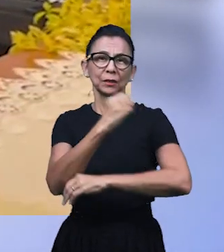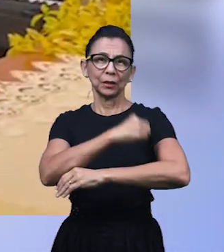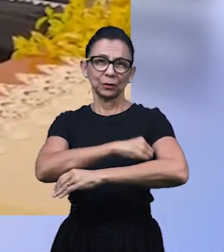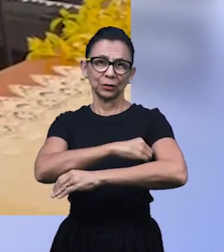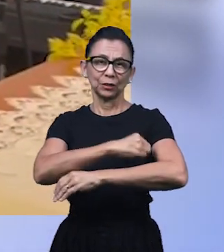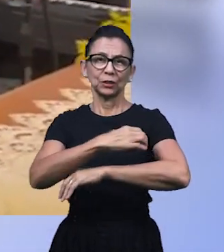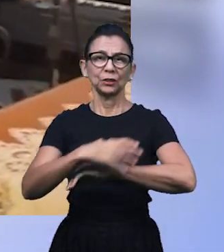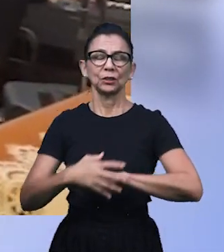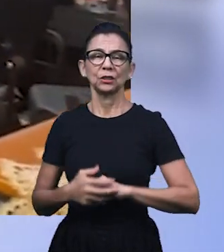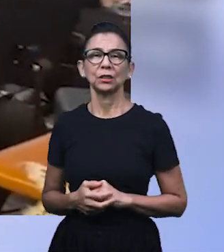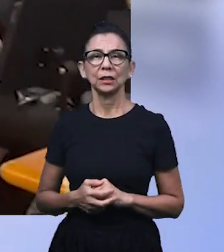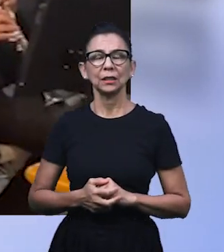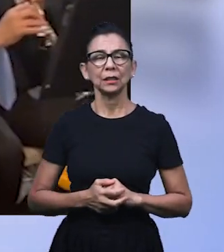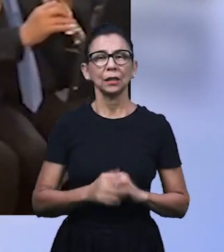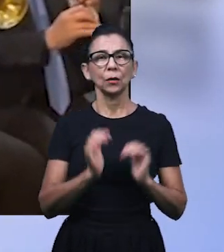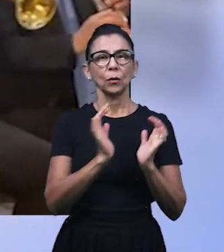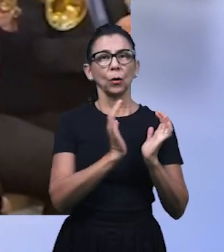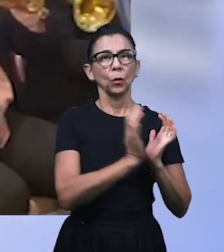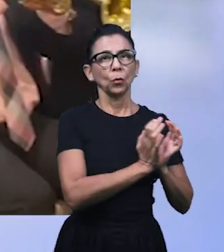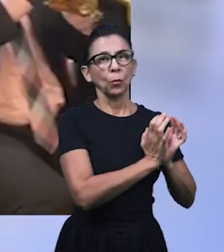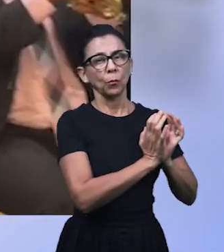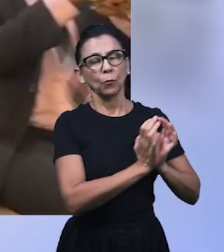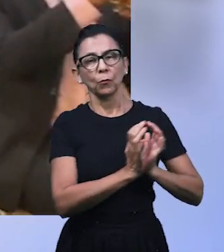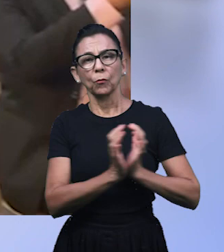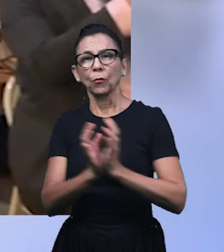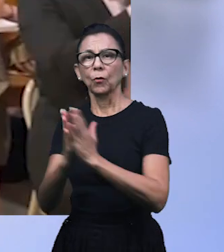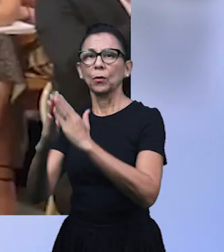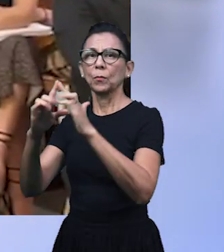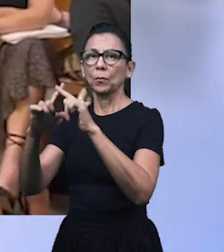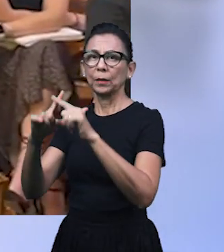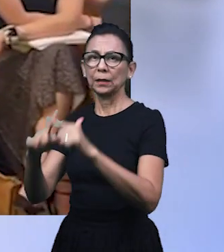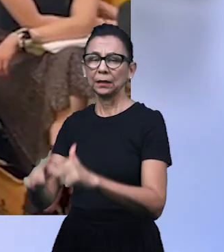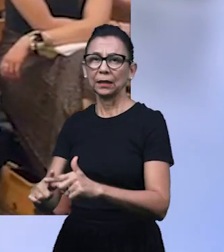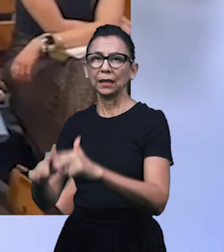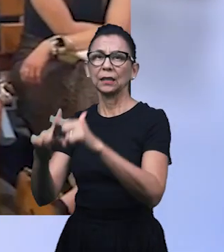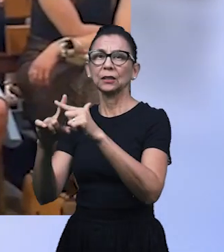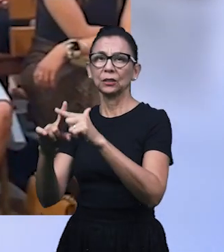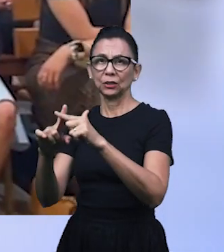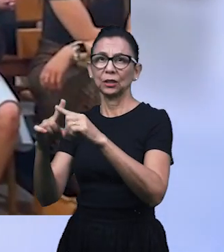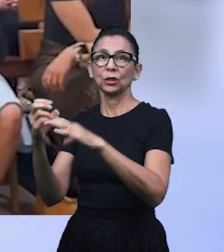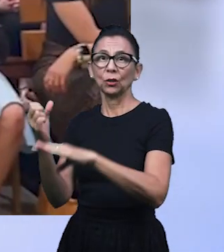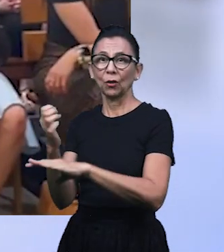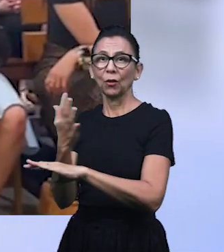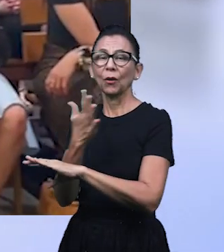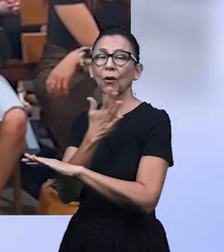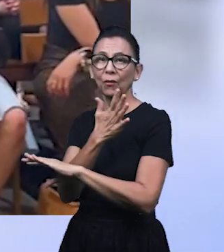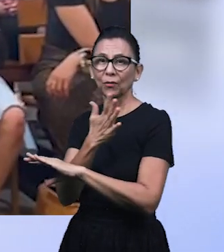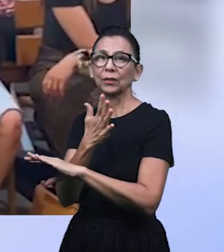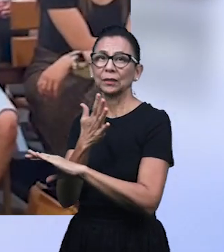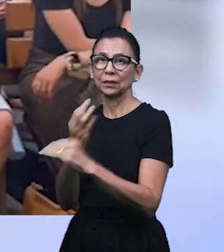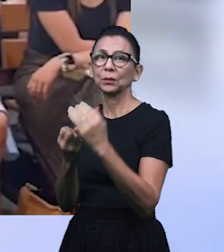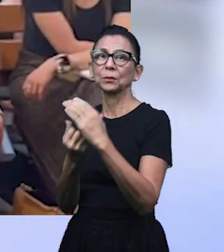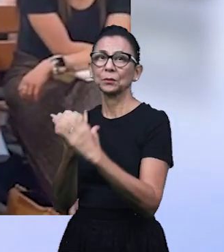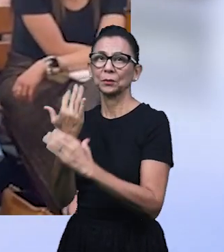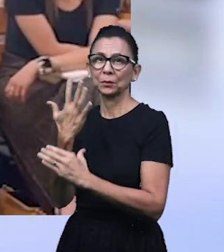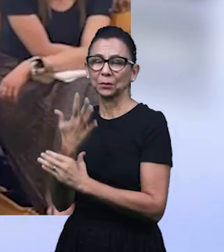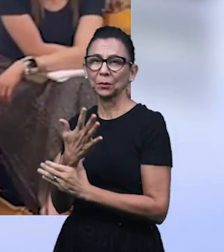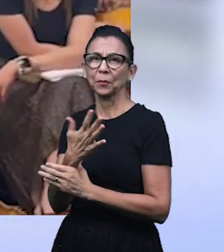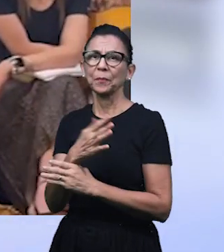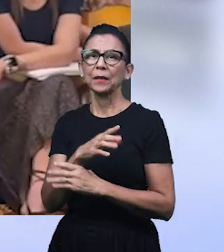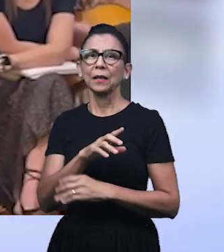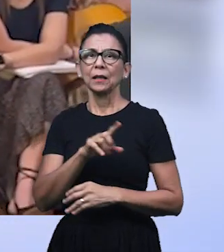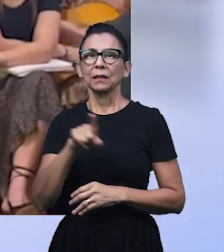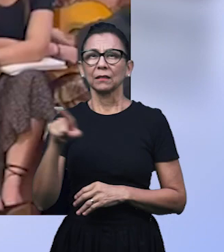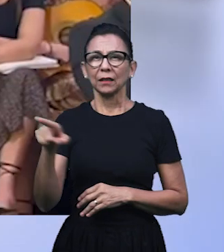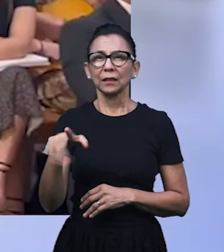dirigiram para a consagração da igreja de Watertown, também na área de Boston. O pastor Maicon Assis nos contou que já faz 10 anos que a obra